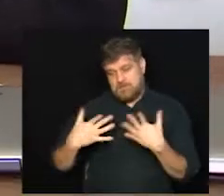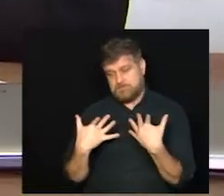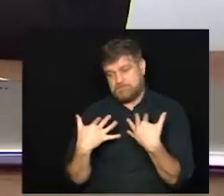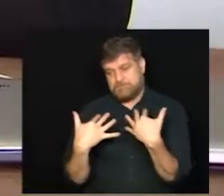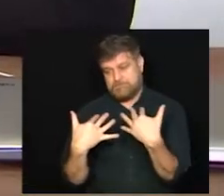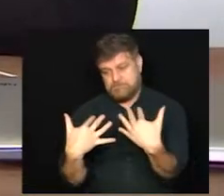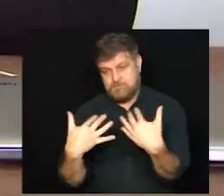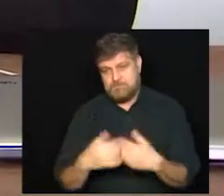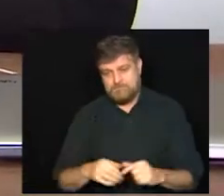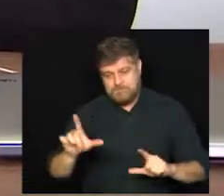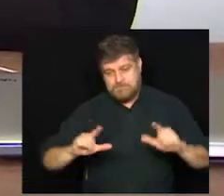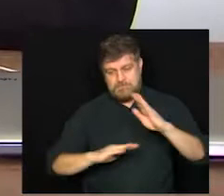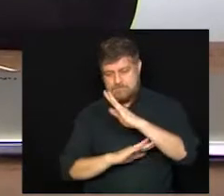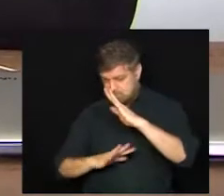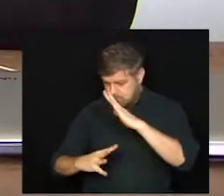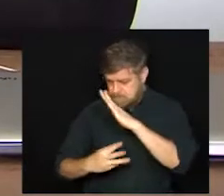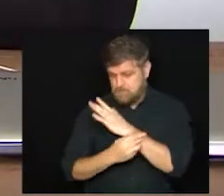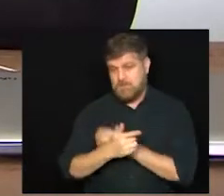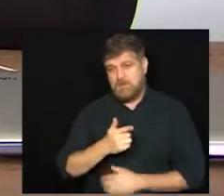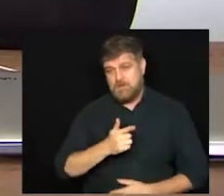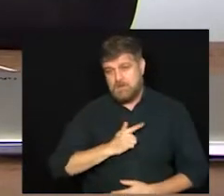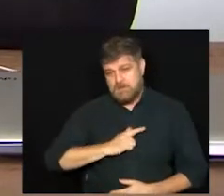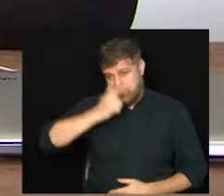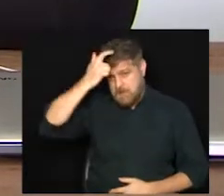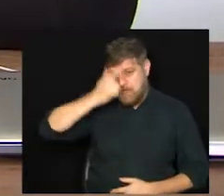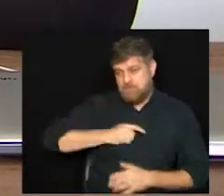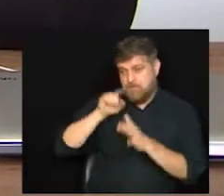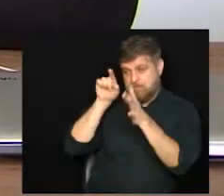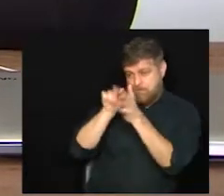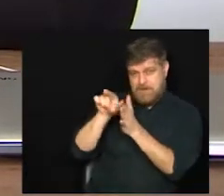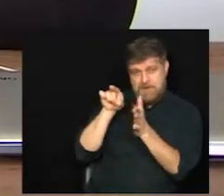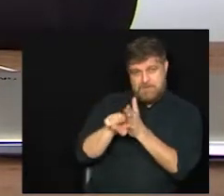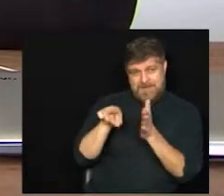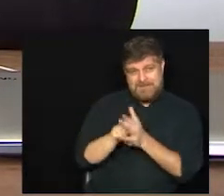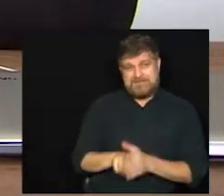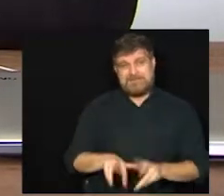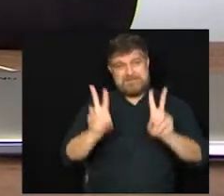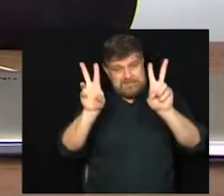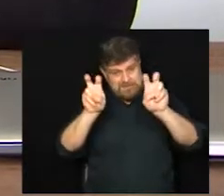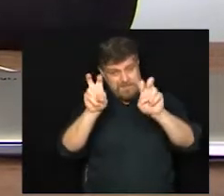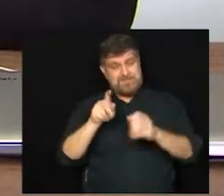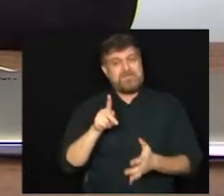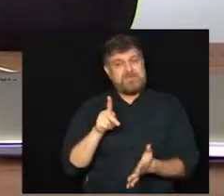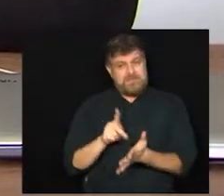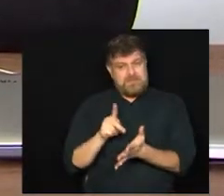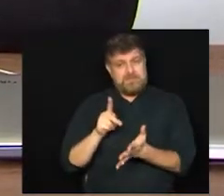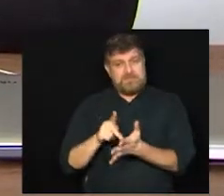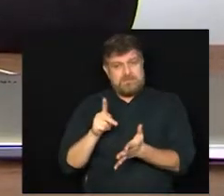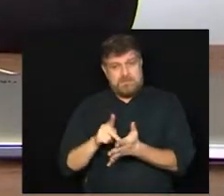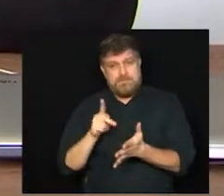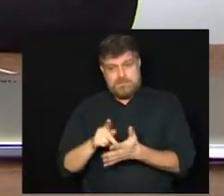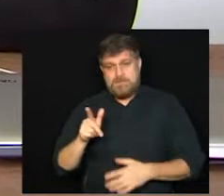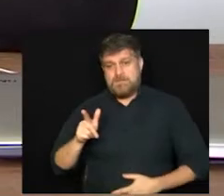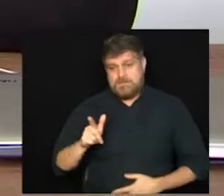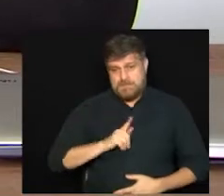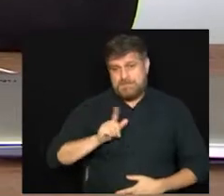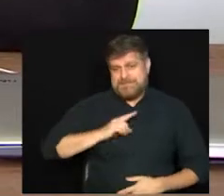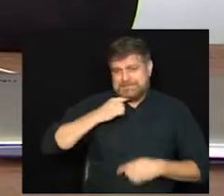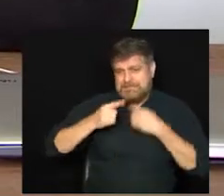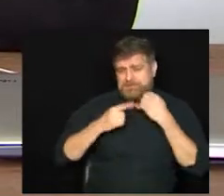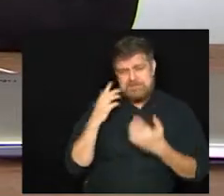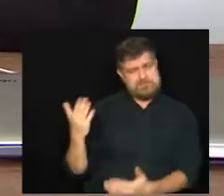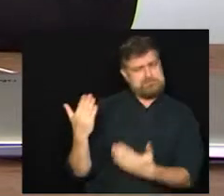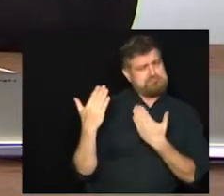assistindo ao Câmara Total tem. Eu vou fazer algumas perguntas, porque é um assunto realmente que oferece, de fato,